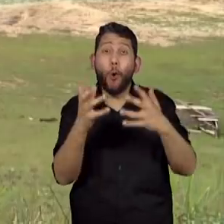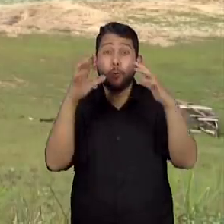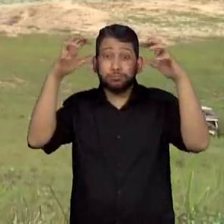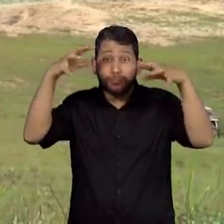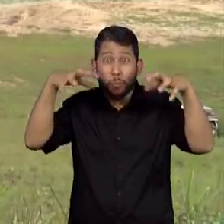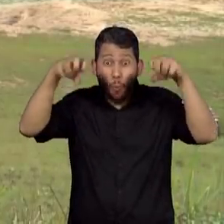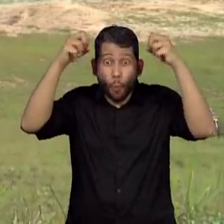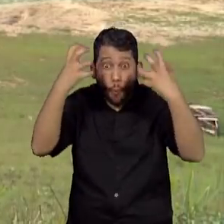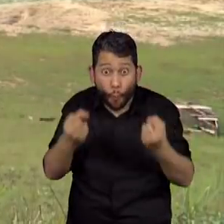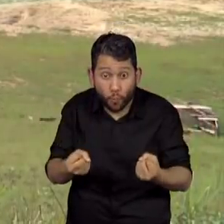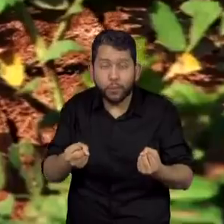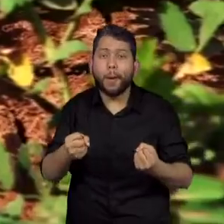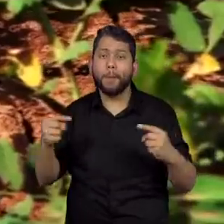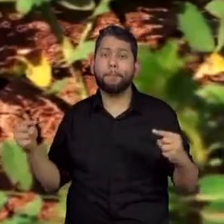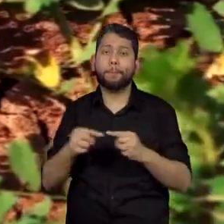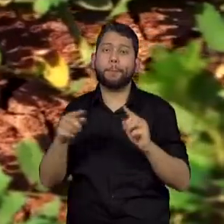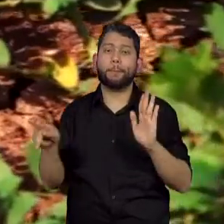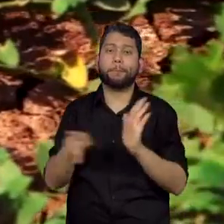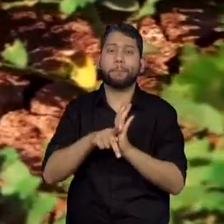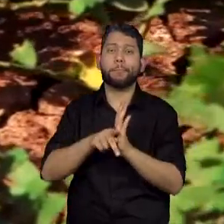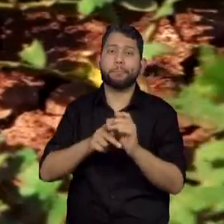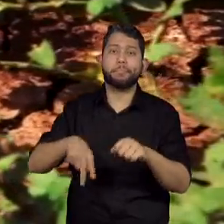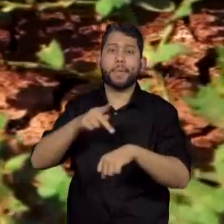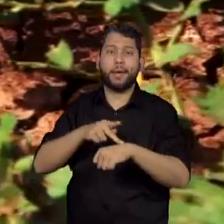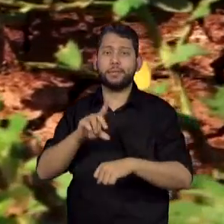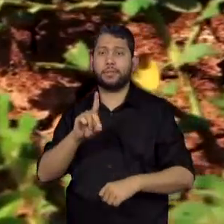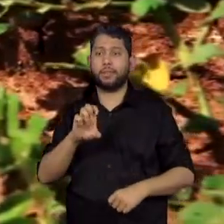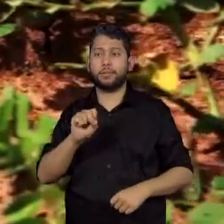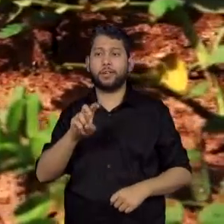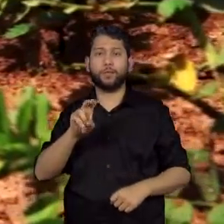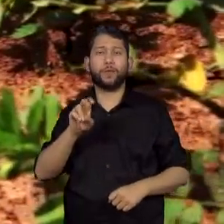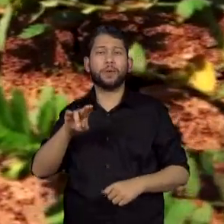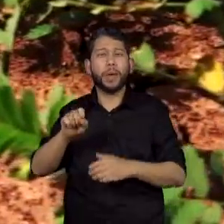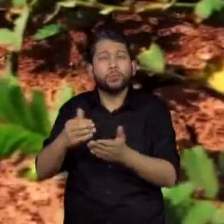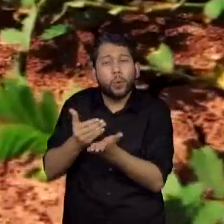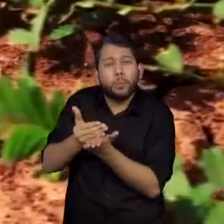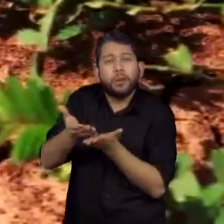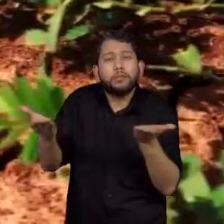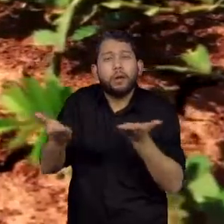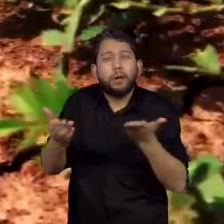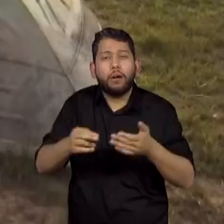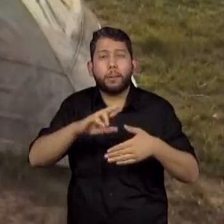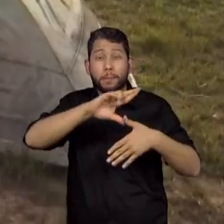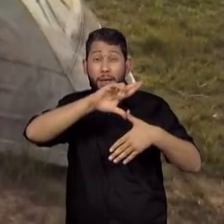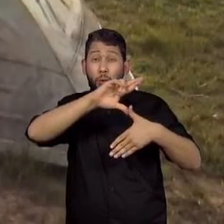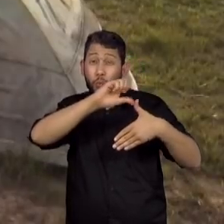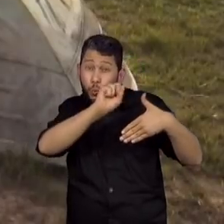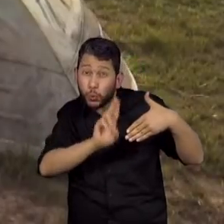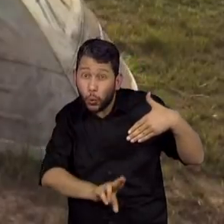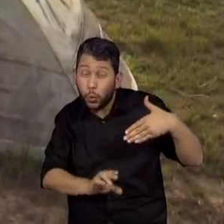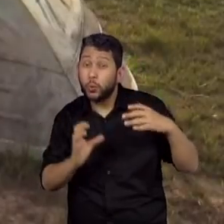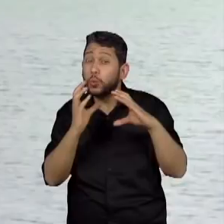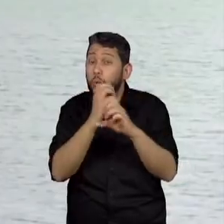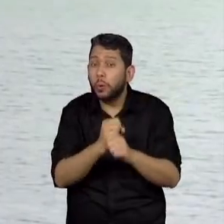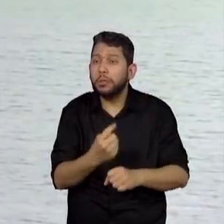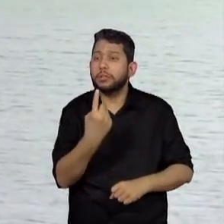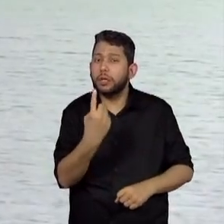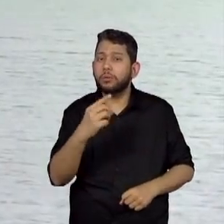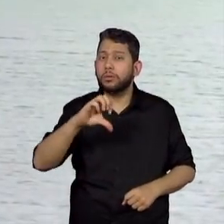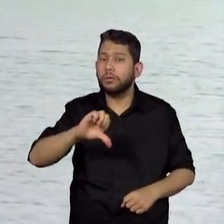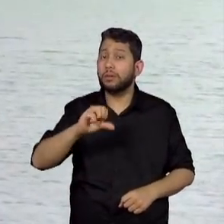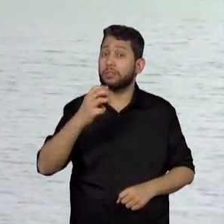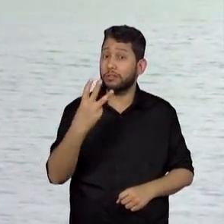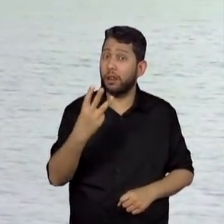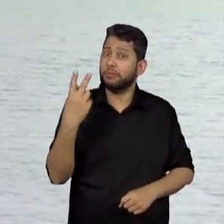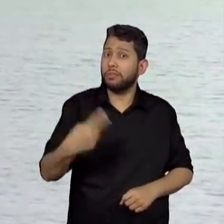em desenvolvimento. Dos quase 900 desastres na América do Sul, 193 foram